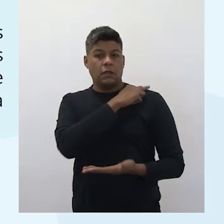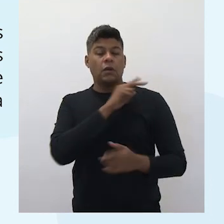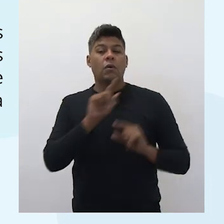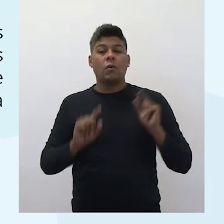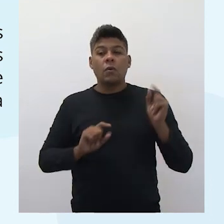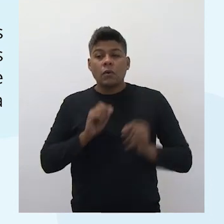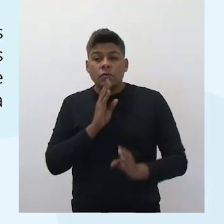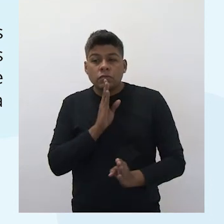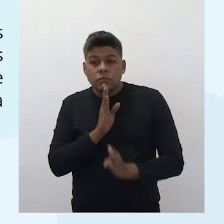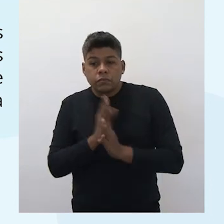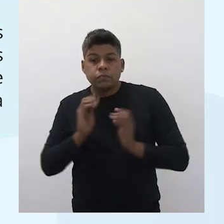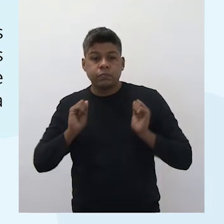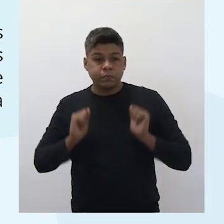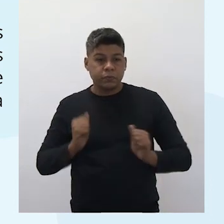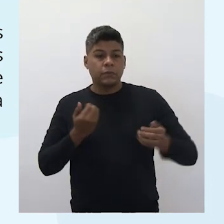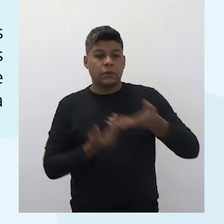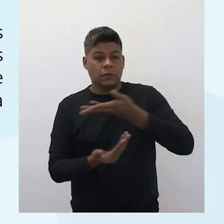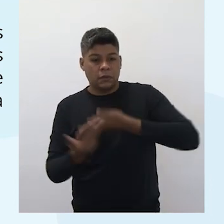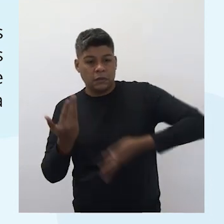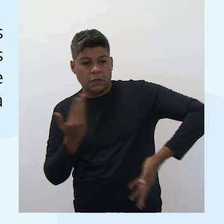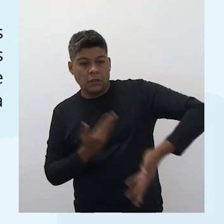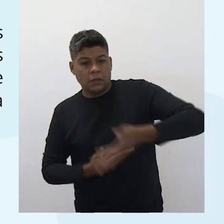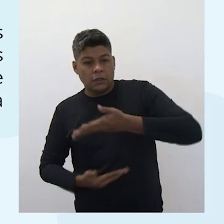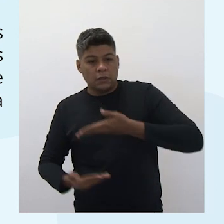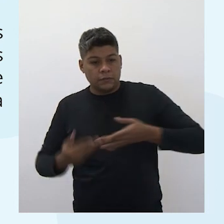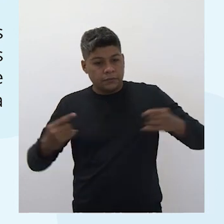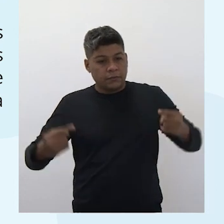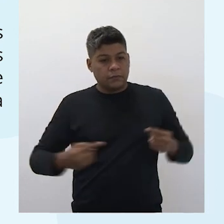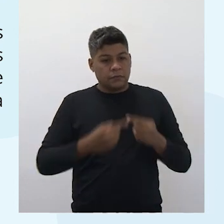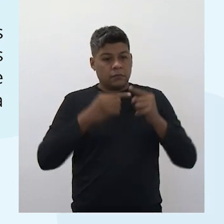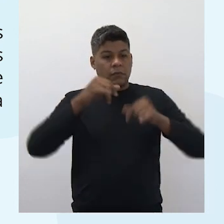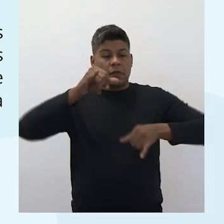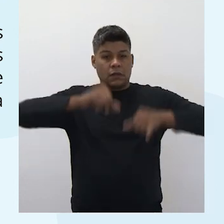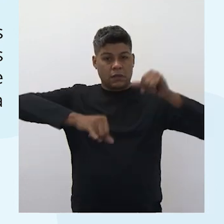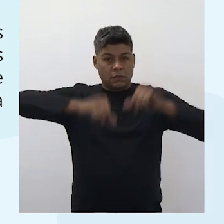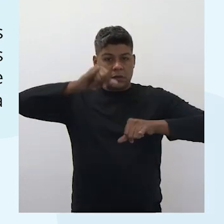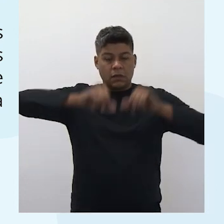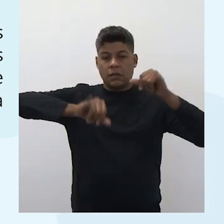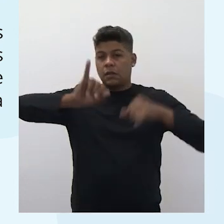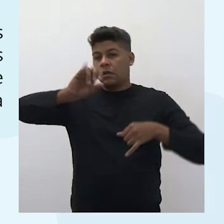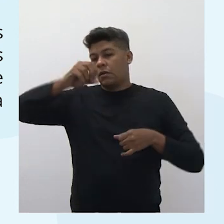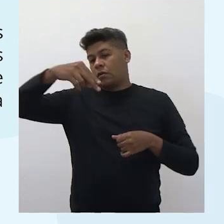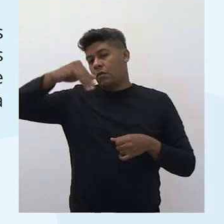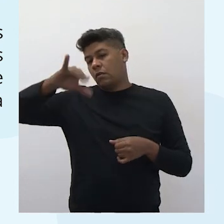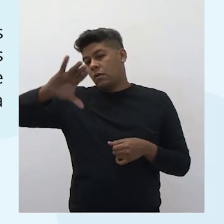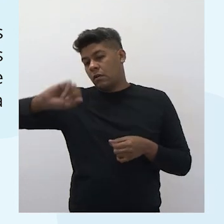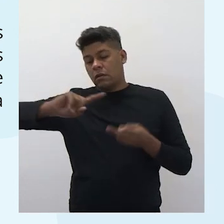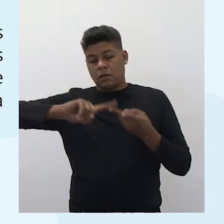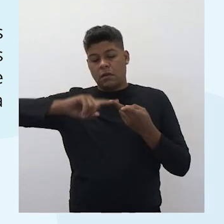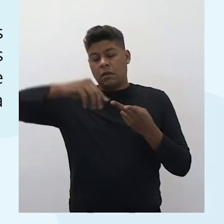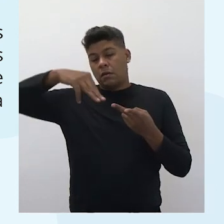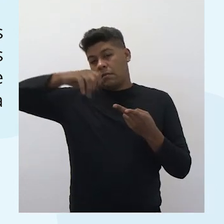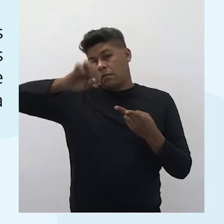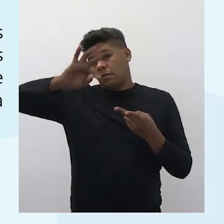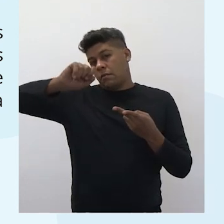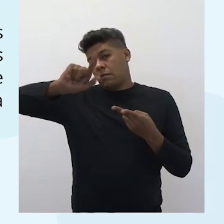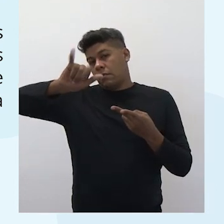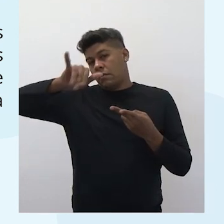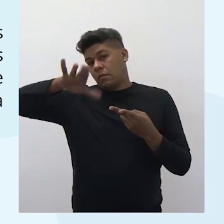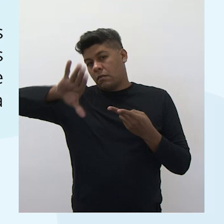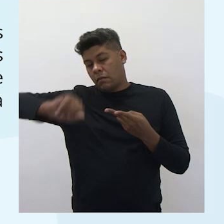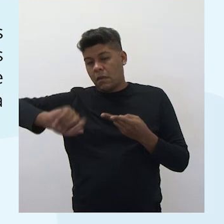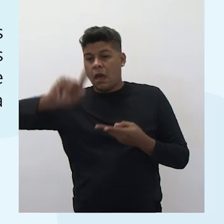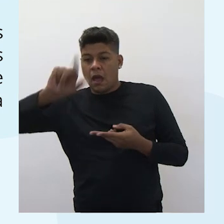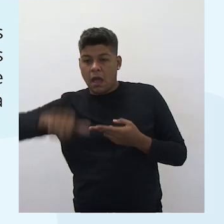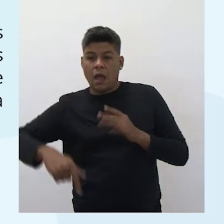que é identificar possíveis correlações entre os modelos de ligações químicas, iônicas, covalentes e metálica, e as propriedades das substâncias, essa